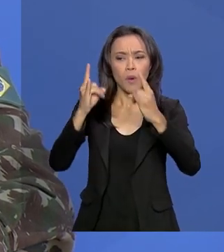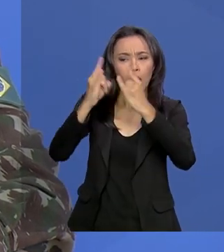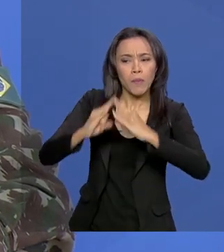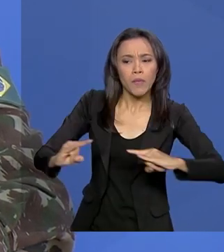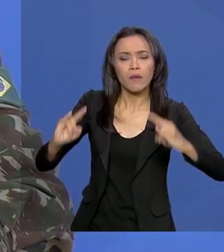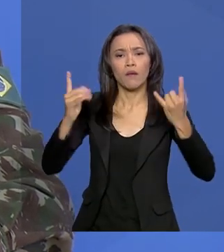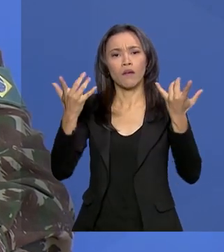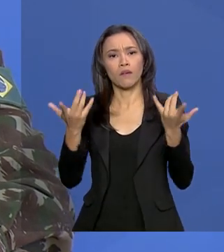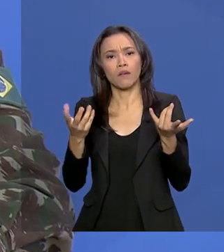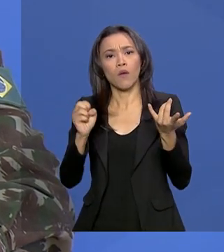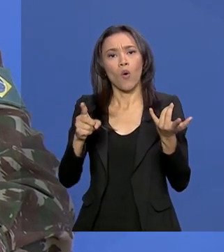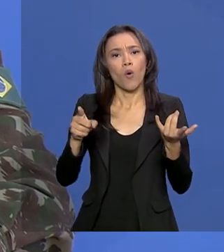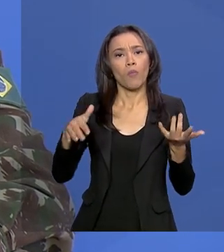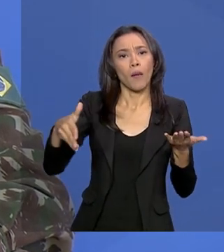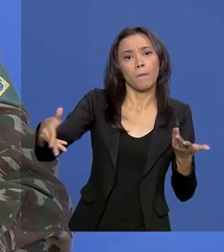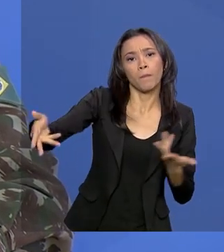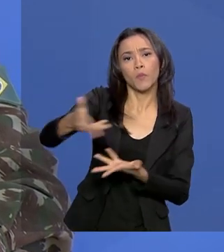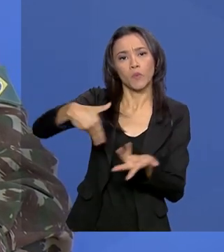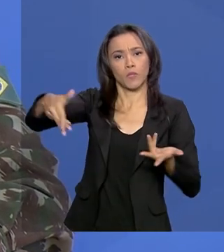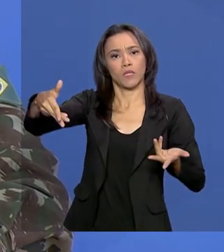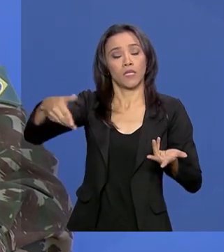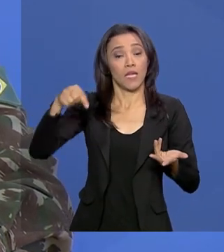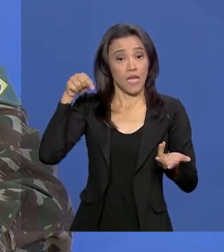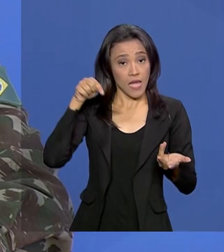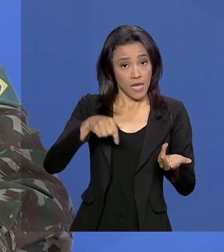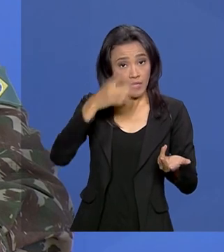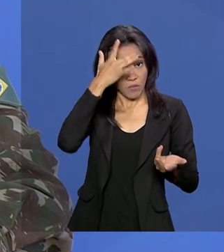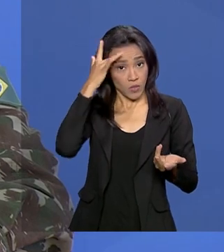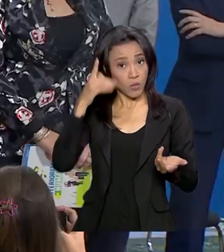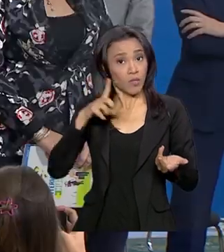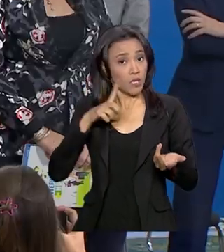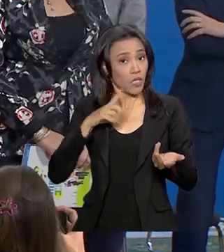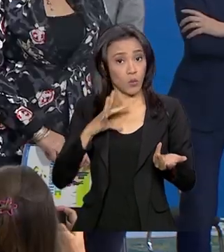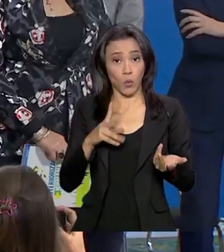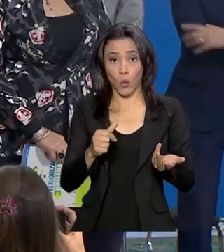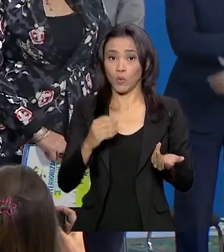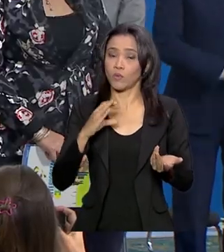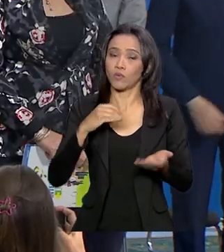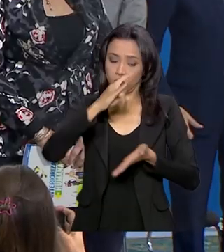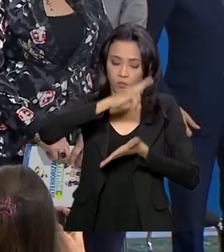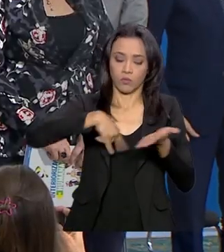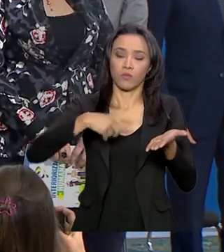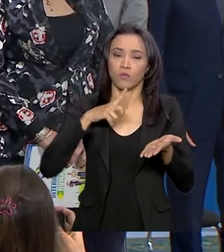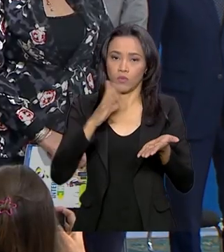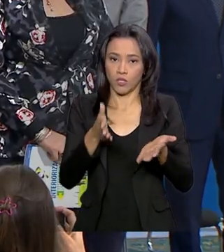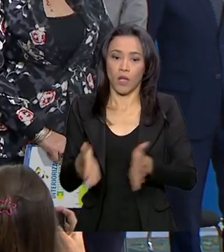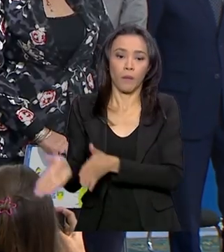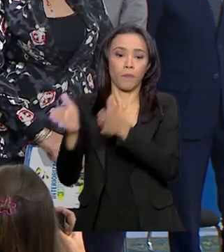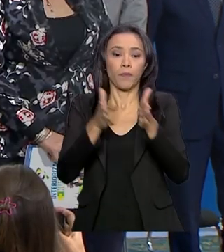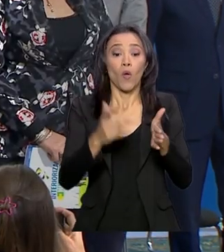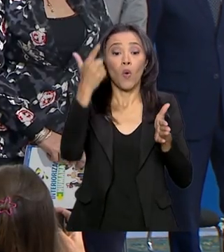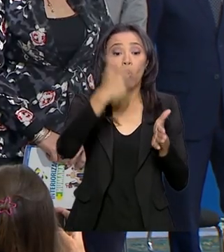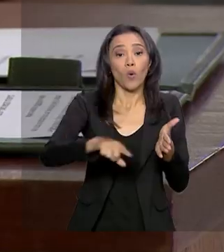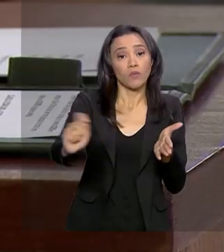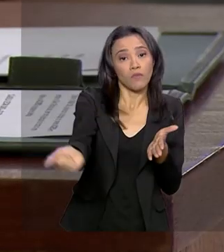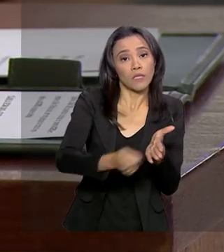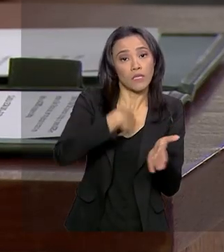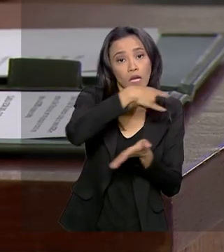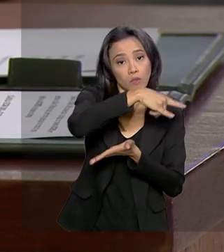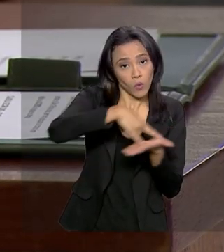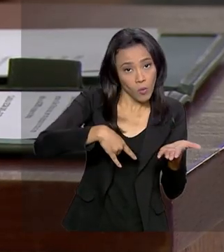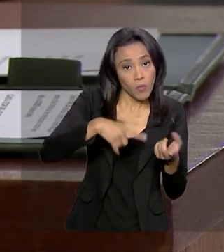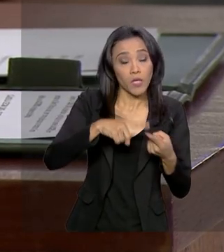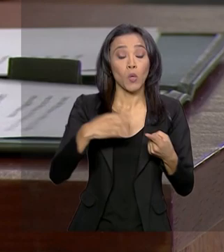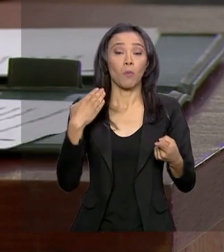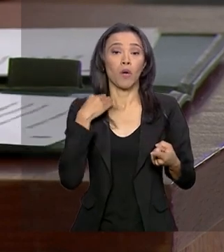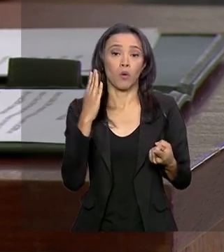trânsito, ele já está totalmente regularizado. Outro acordo foi assinado entre o governo federal e a Fundação